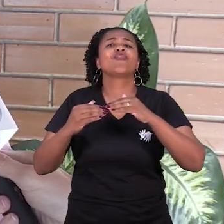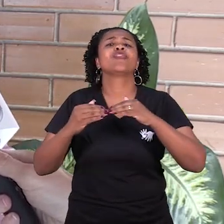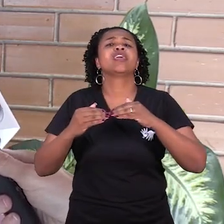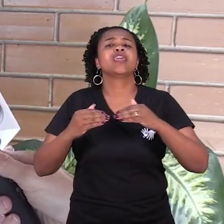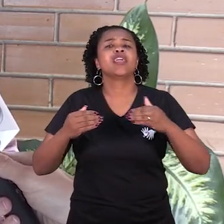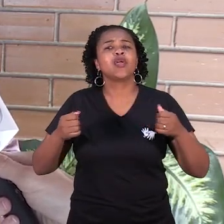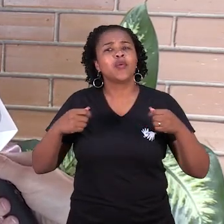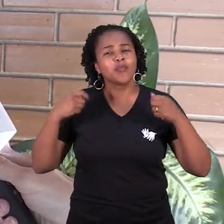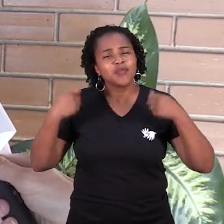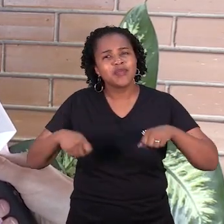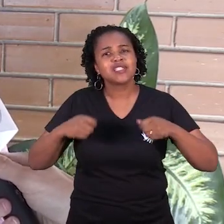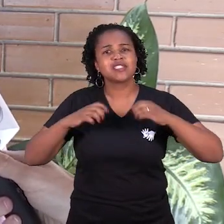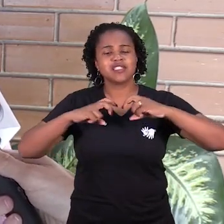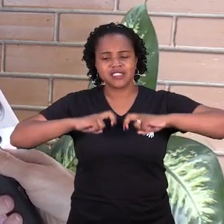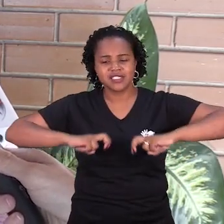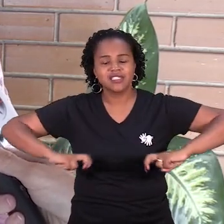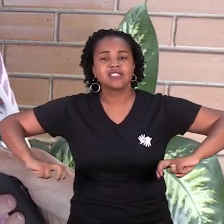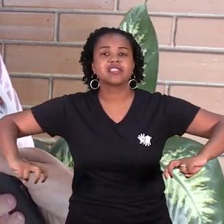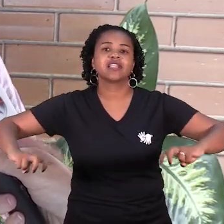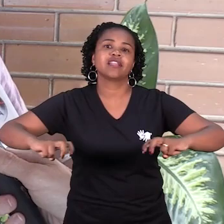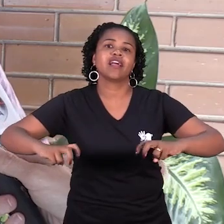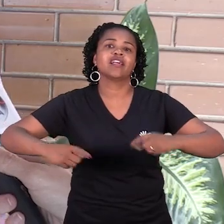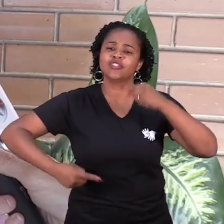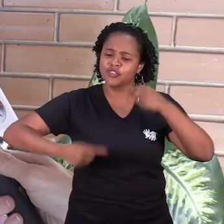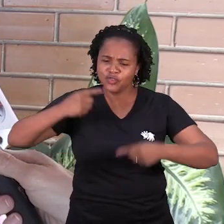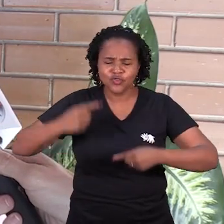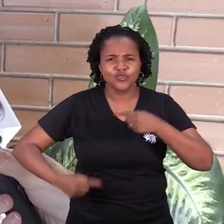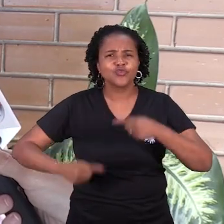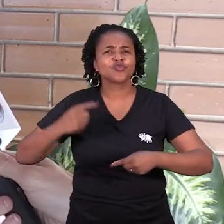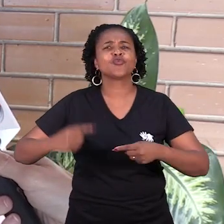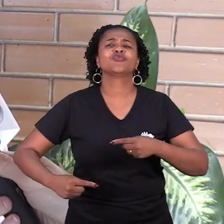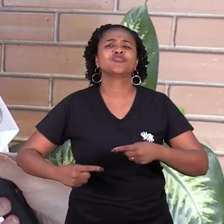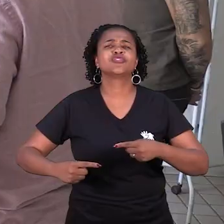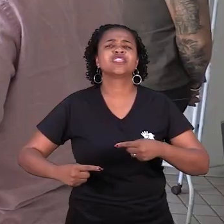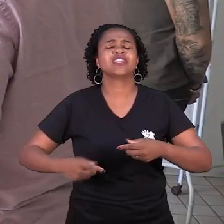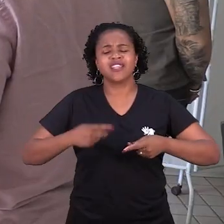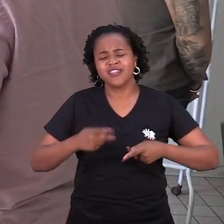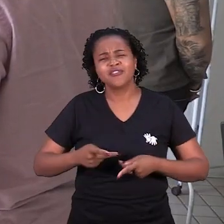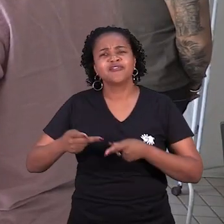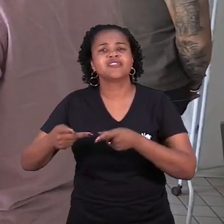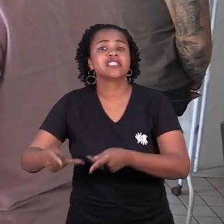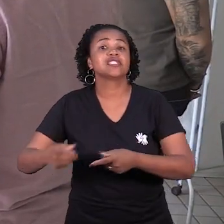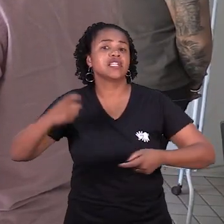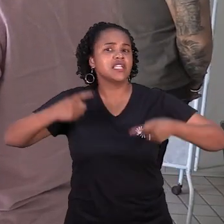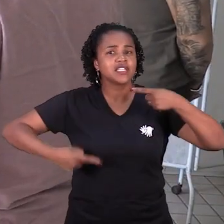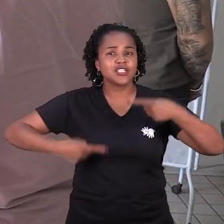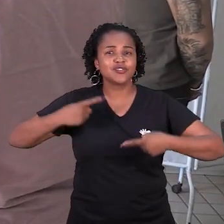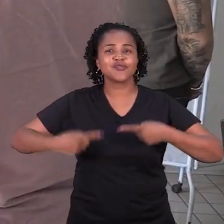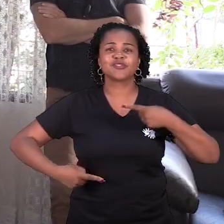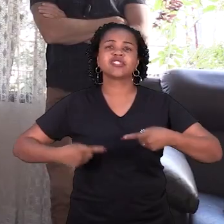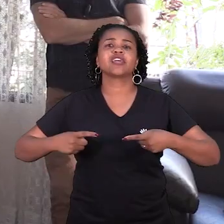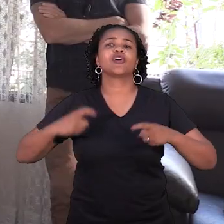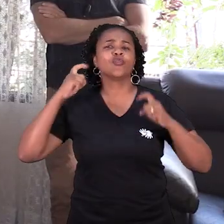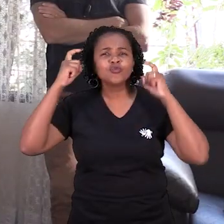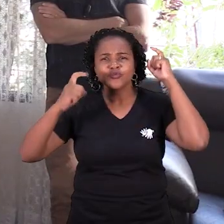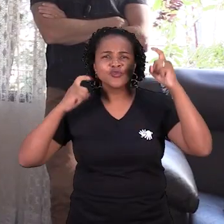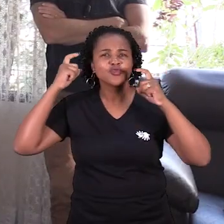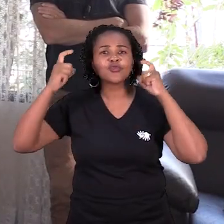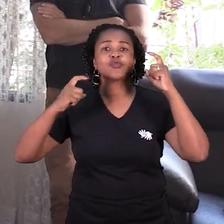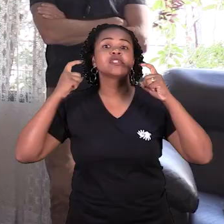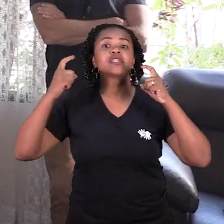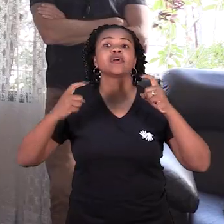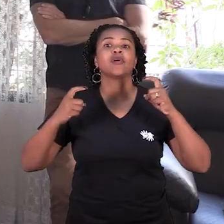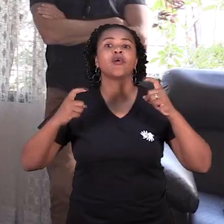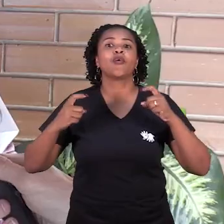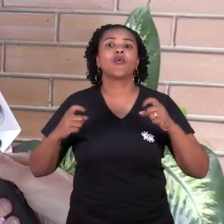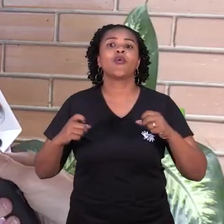abordado, tudo que a gente já fez de visita, tudo que a gente já discutiu dentro da frente parlamentar, e a gente poder dar um encaminhamento a partir de agora, com, de repente,